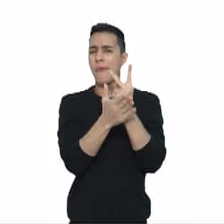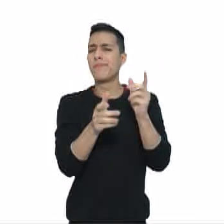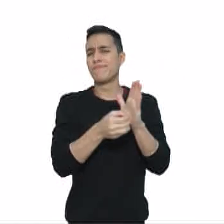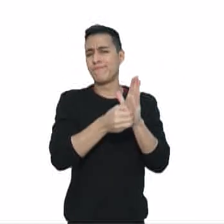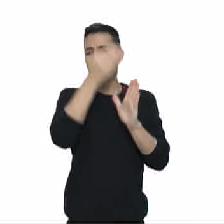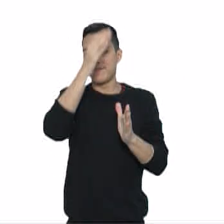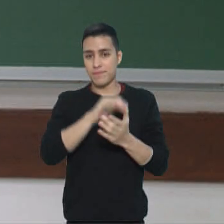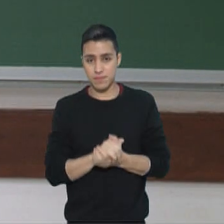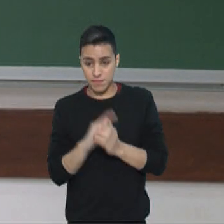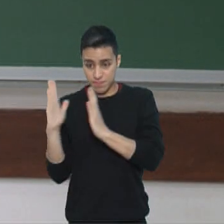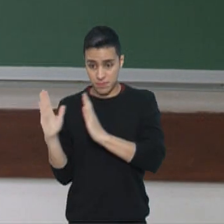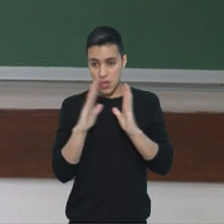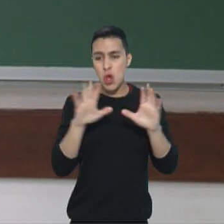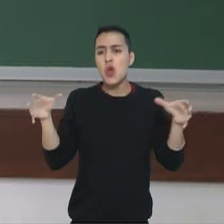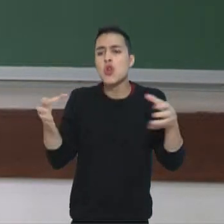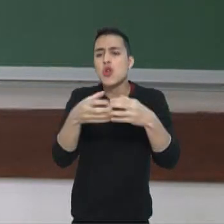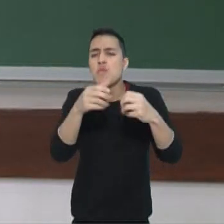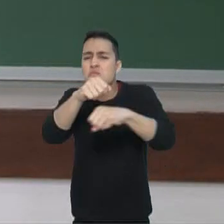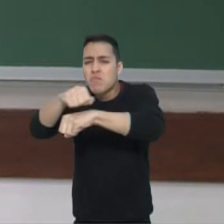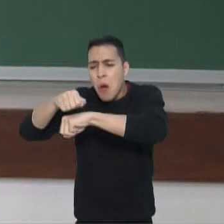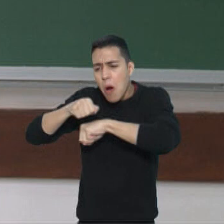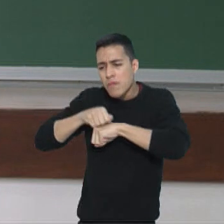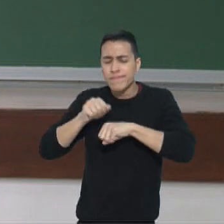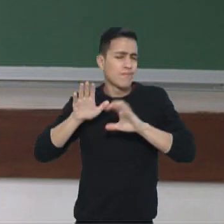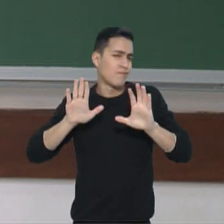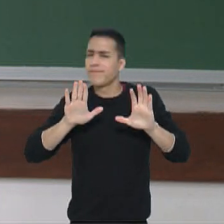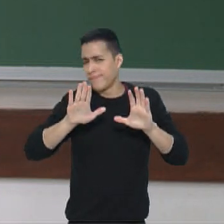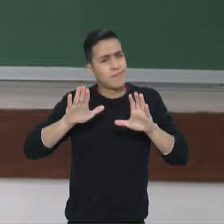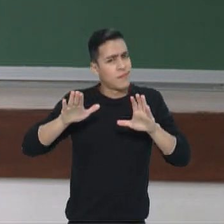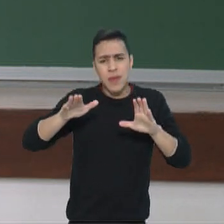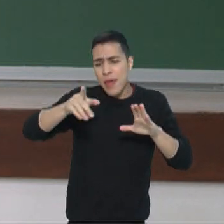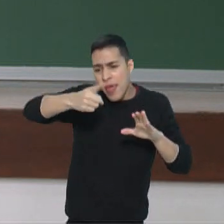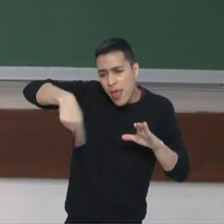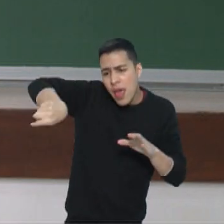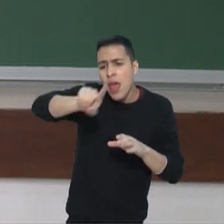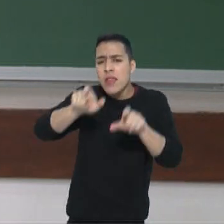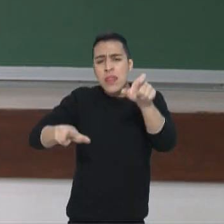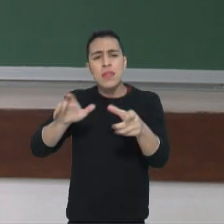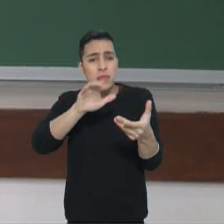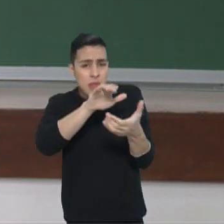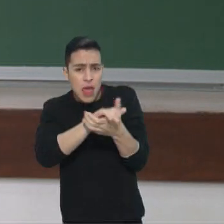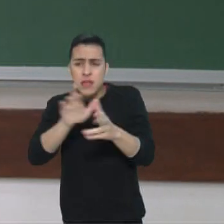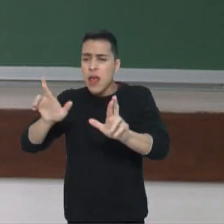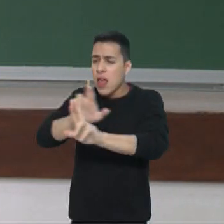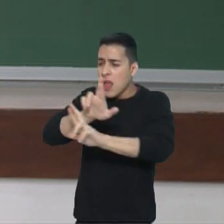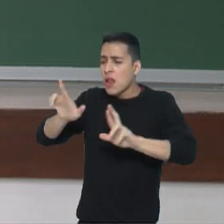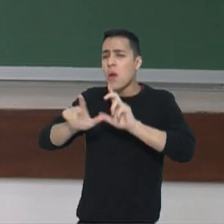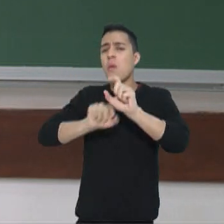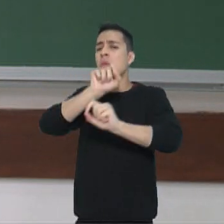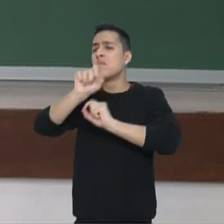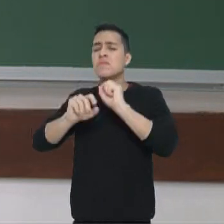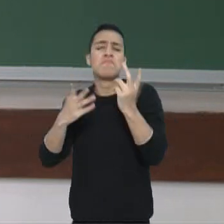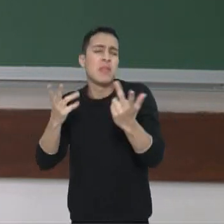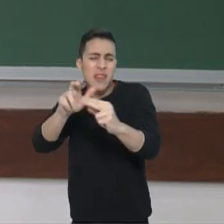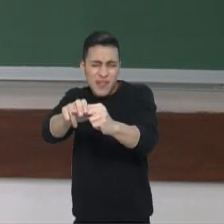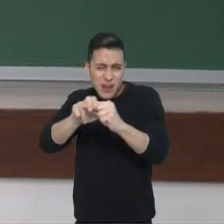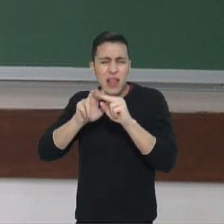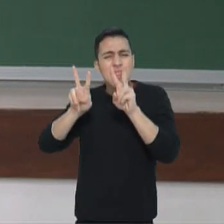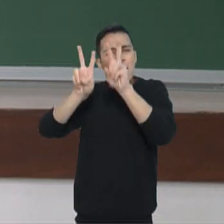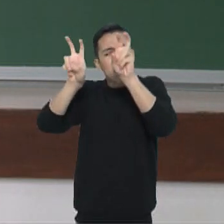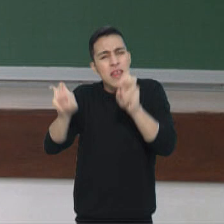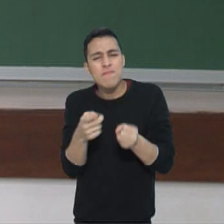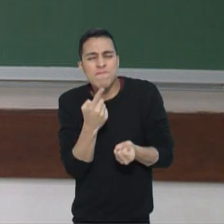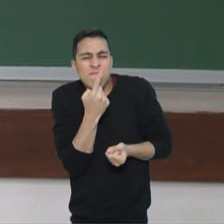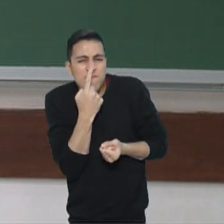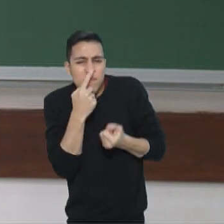mais baixas, por exemplo, geralmente as pessoas se casavam, se relacionavam com outras por